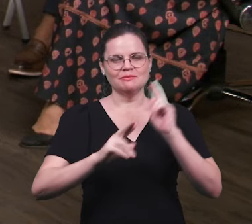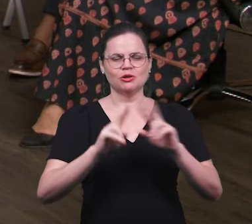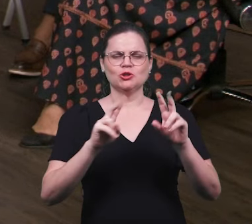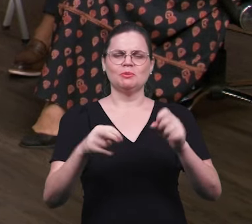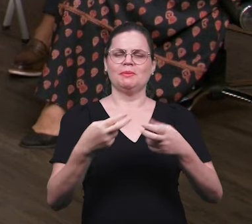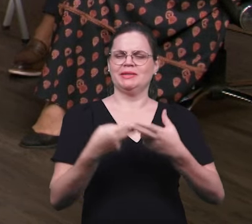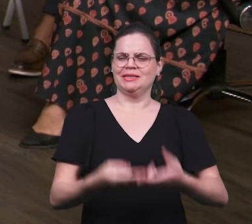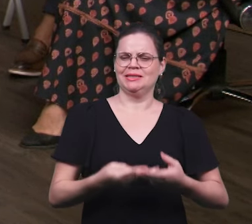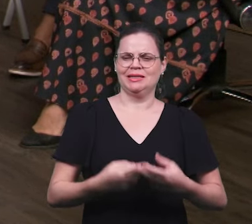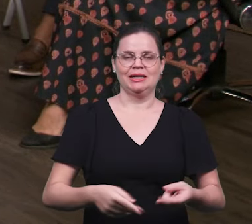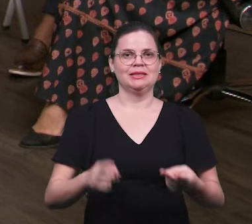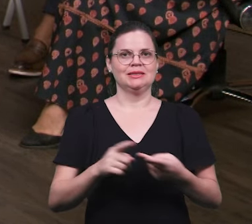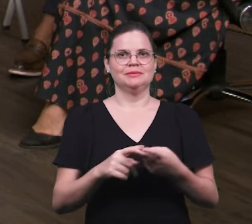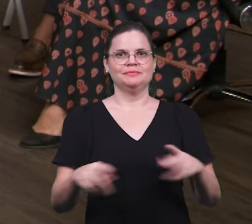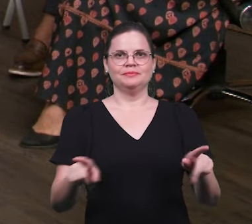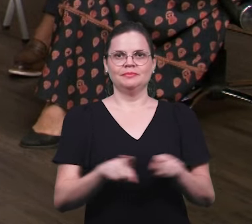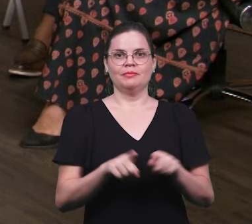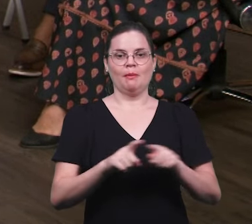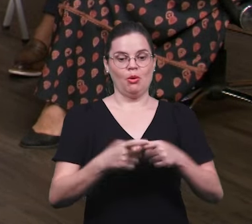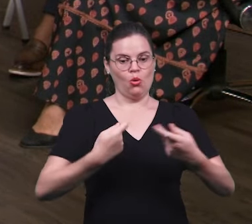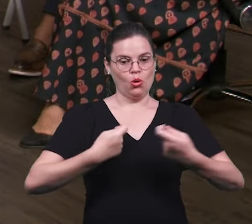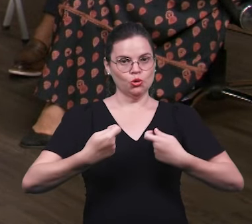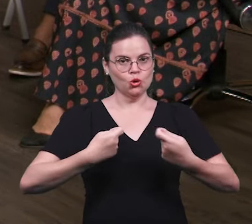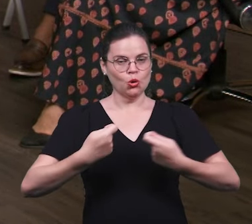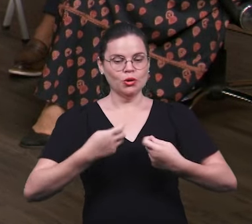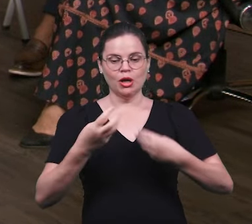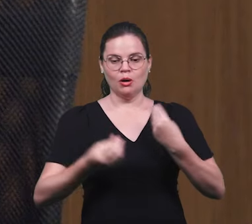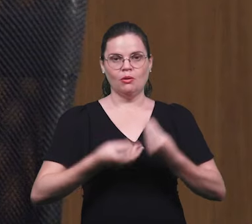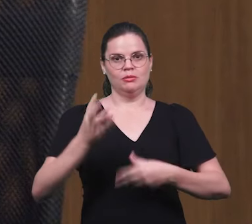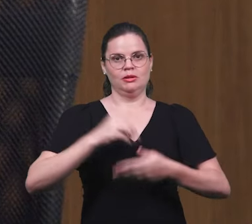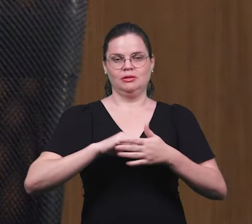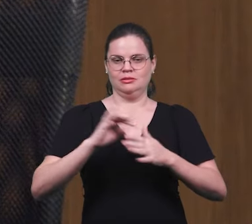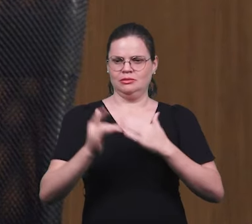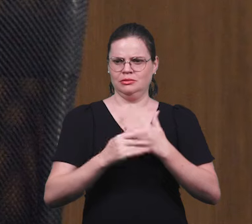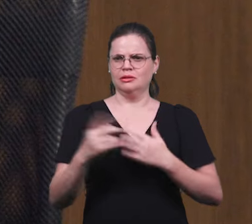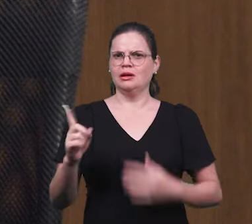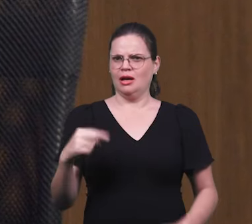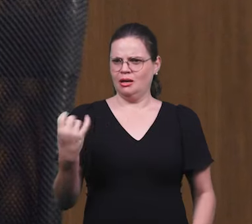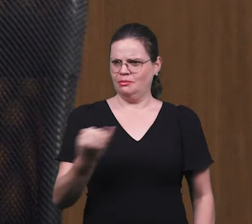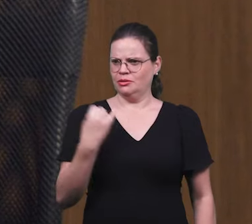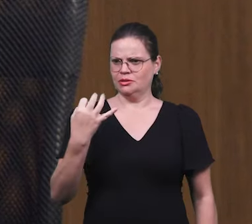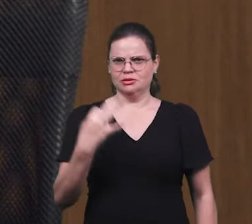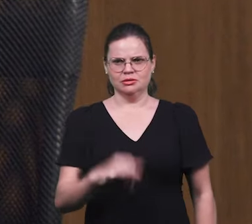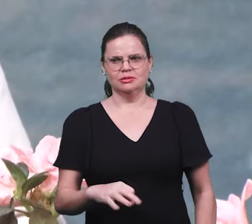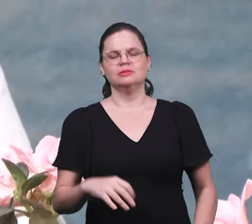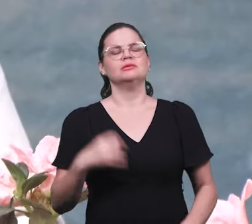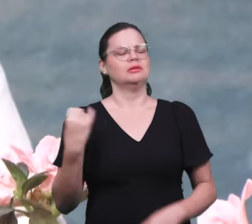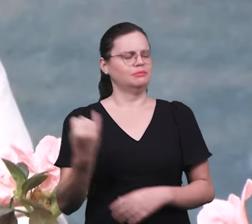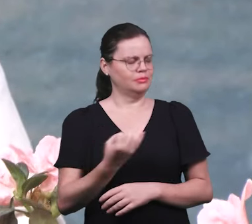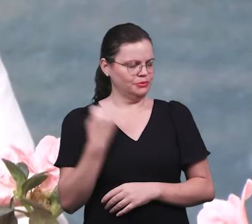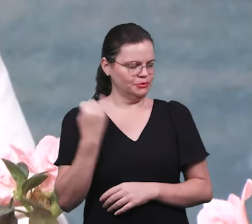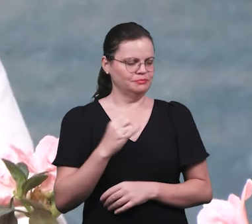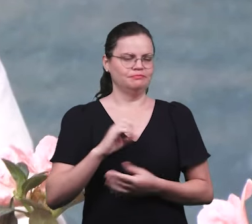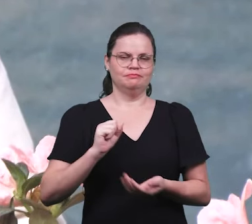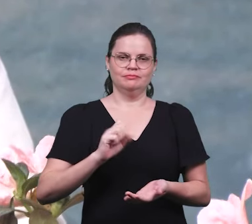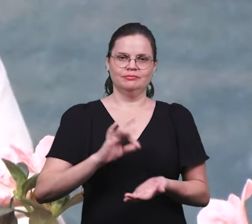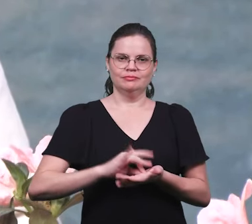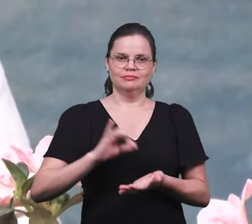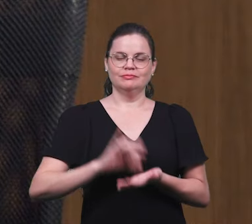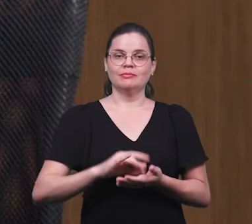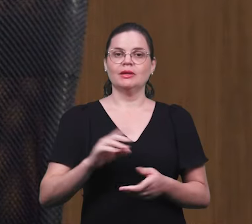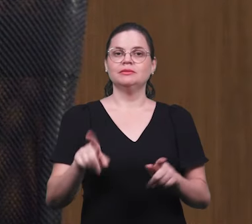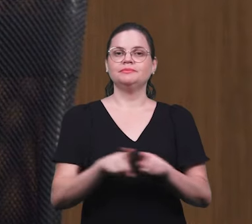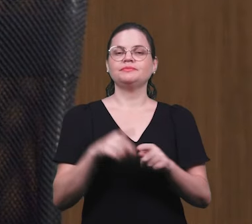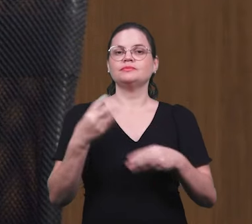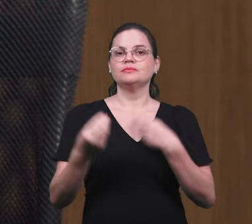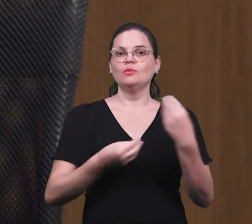paciência, sobre autocontrole na rede social. Que é muito importante, né, Nínive, nos dias atuais. Sobre como usar